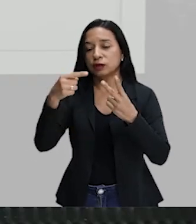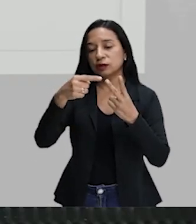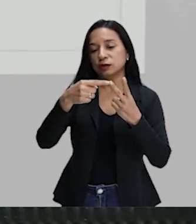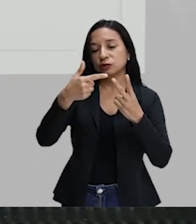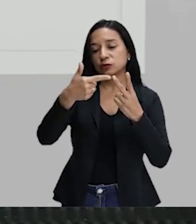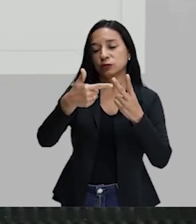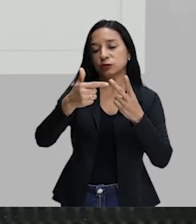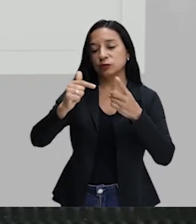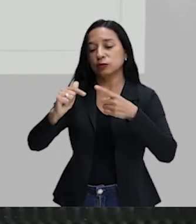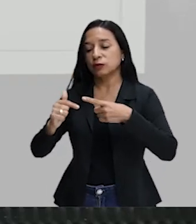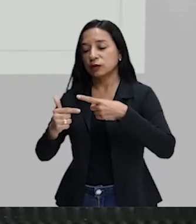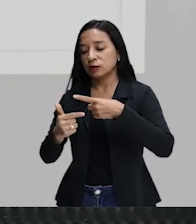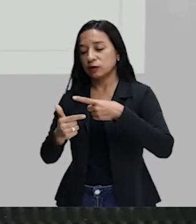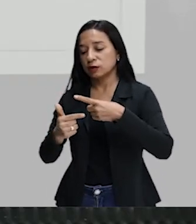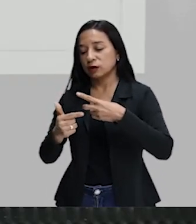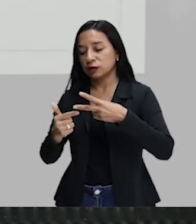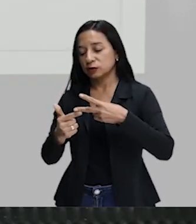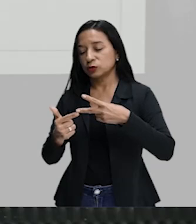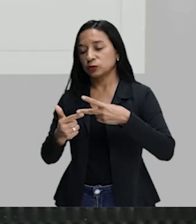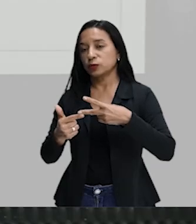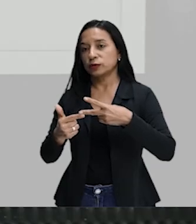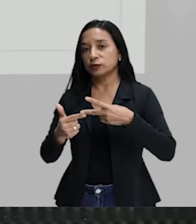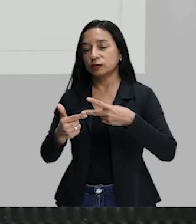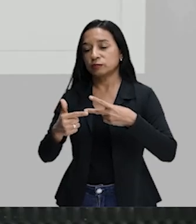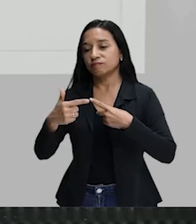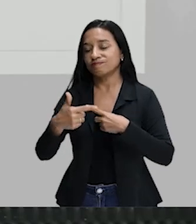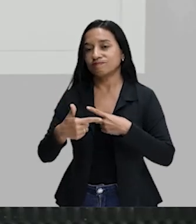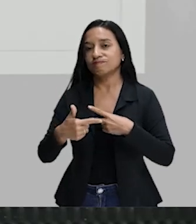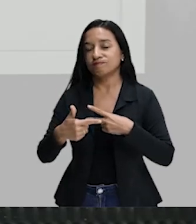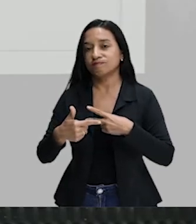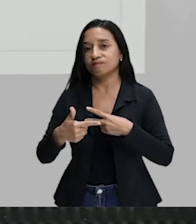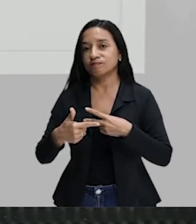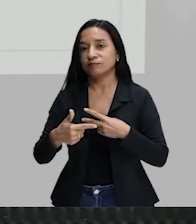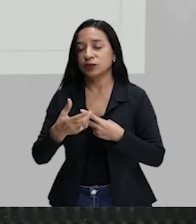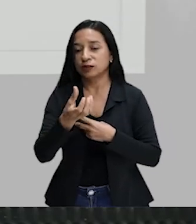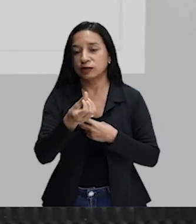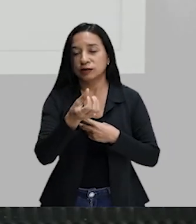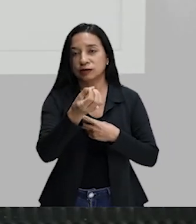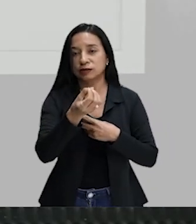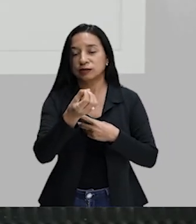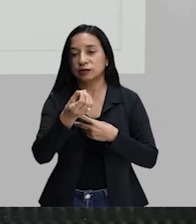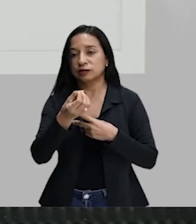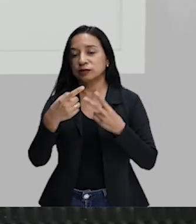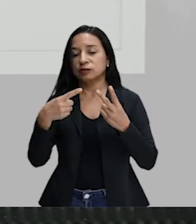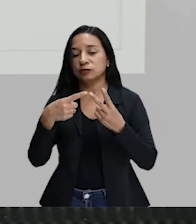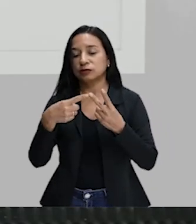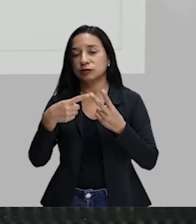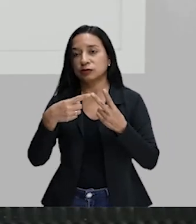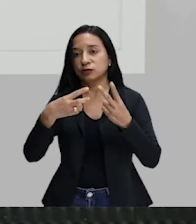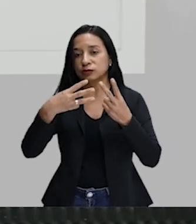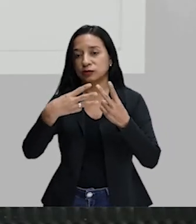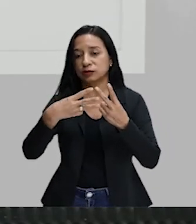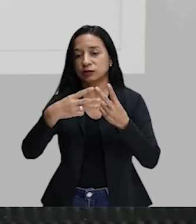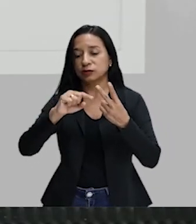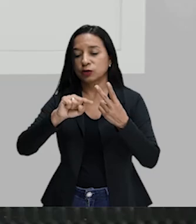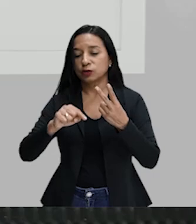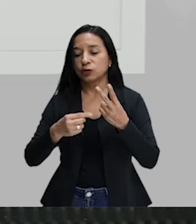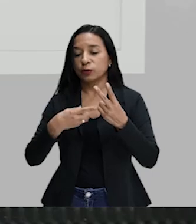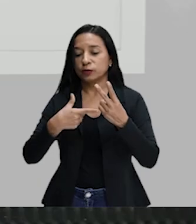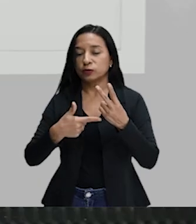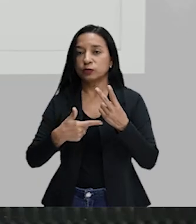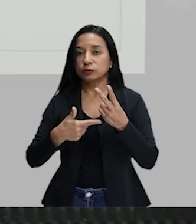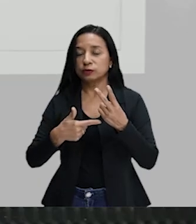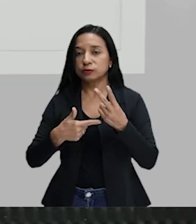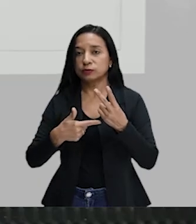Certo, turminha? O seno de 60 vale raiz de 3 sobre 2. Raiz de 3